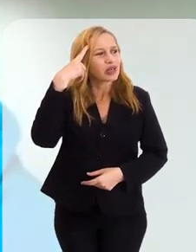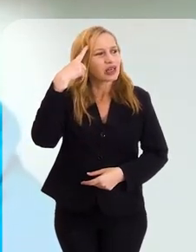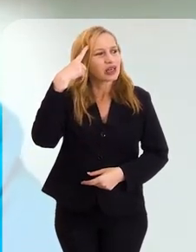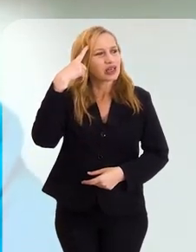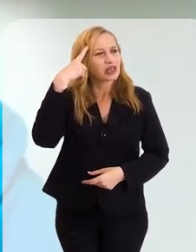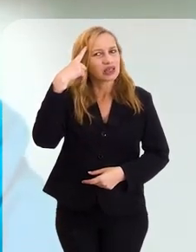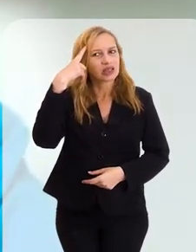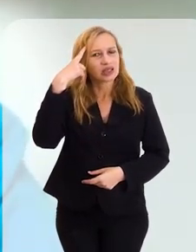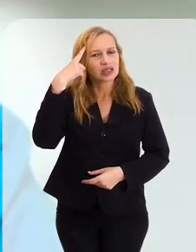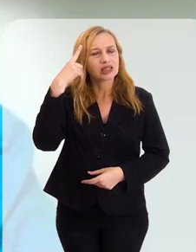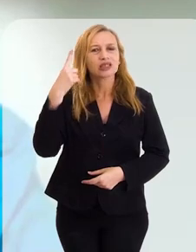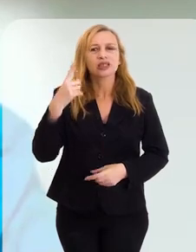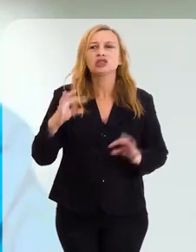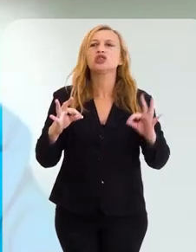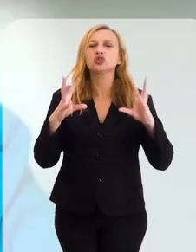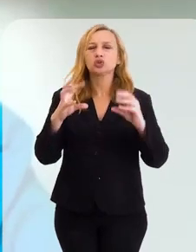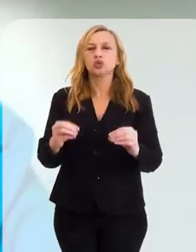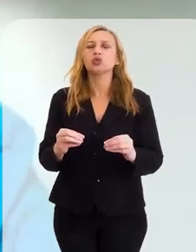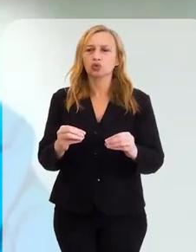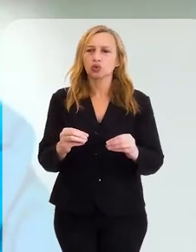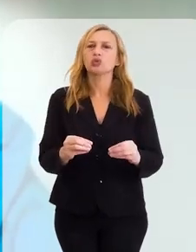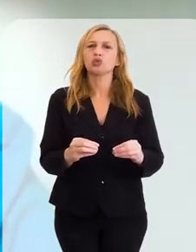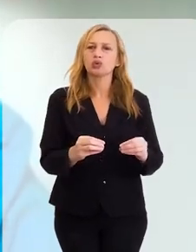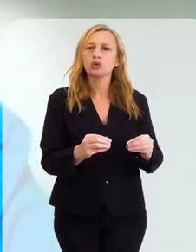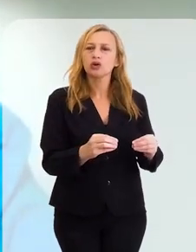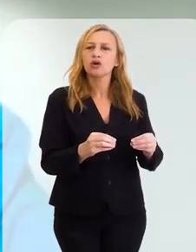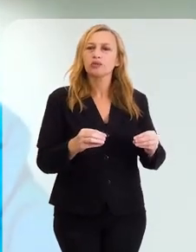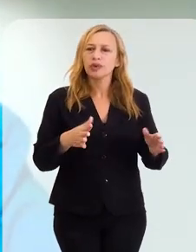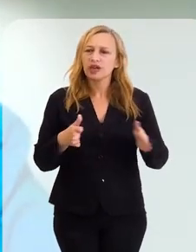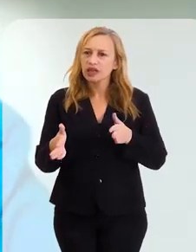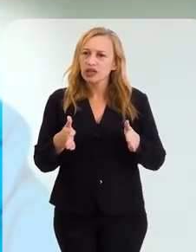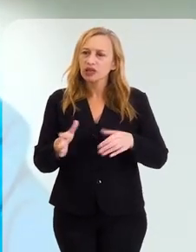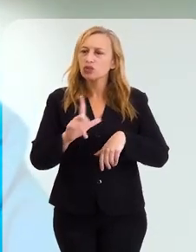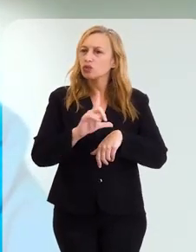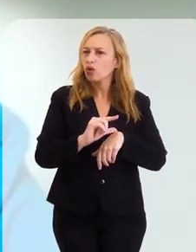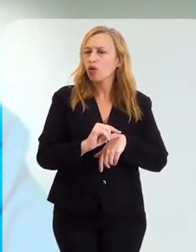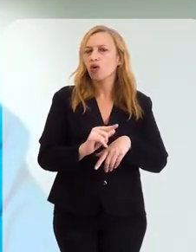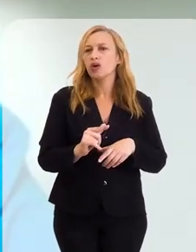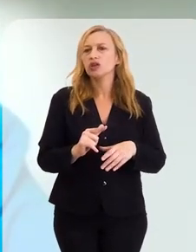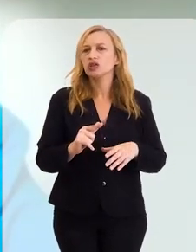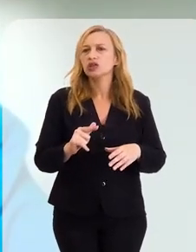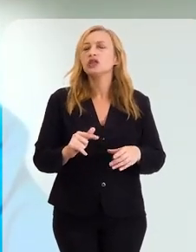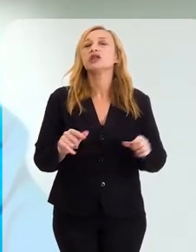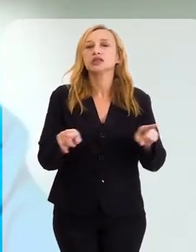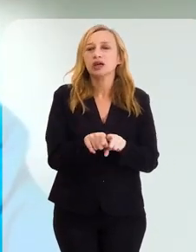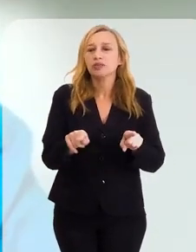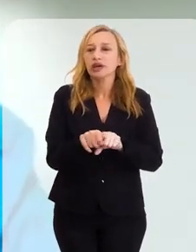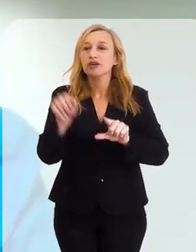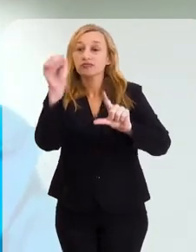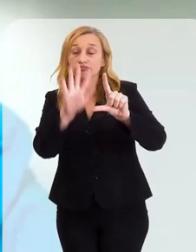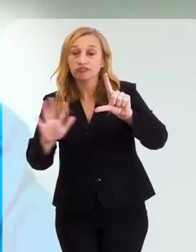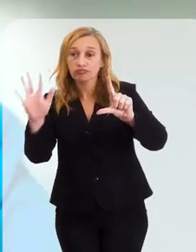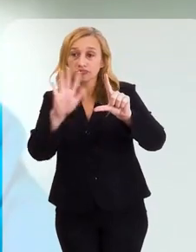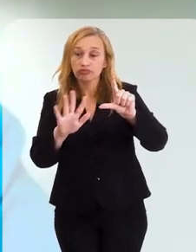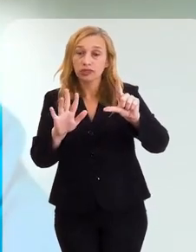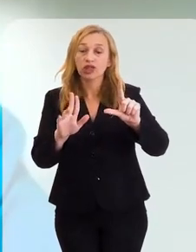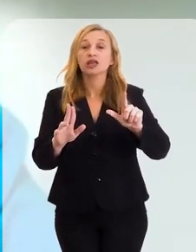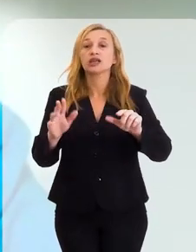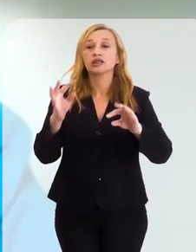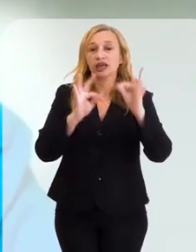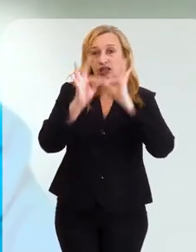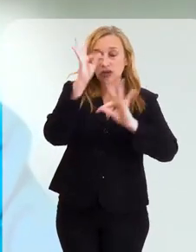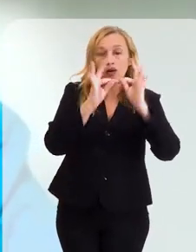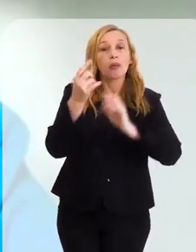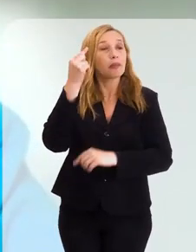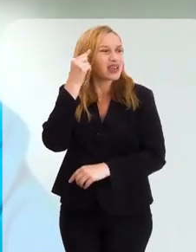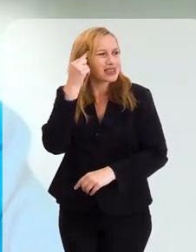uma reflexão sobre a natureza, grau de complexidade da tarefa, né? A própria natureza das ferramentas